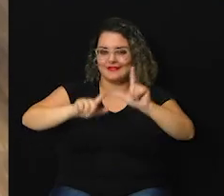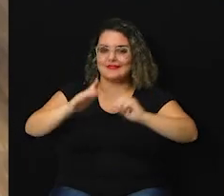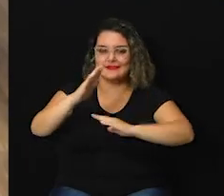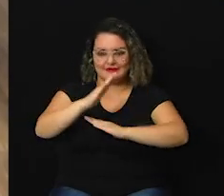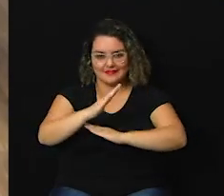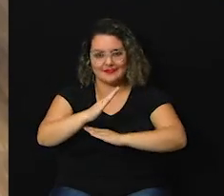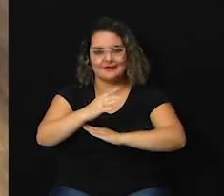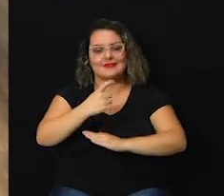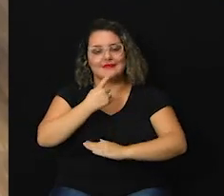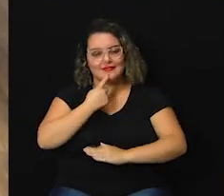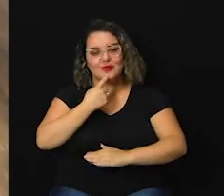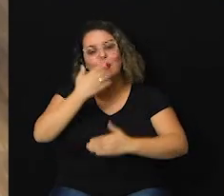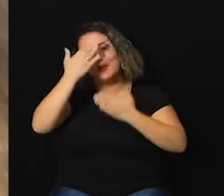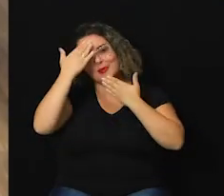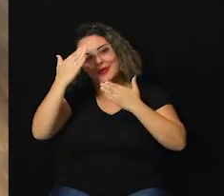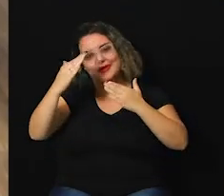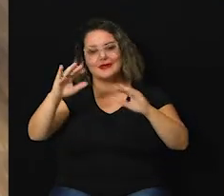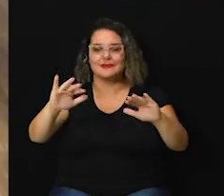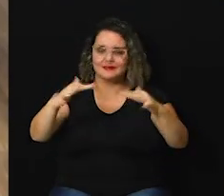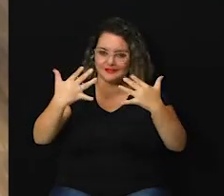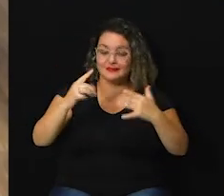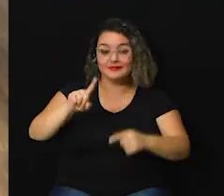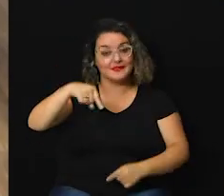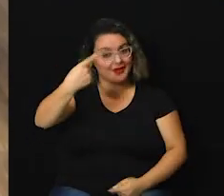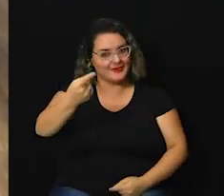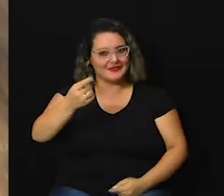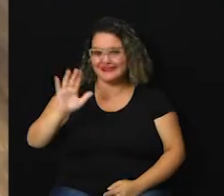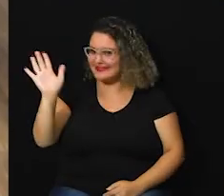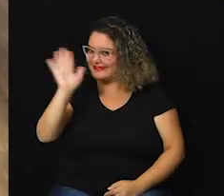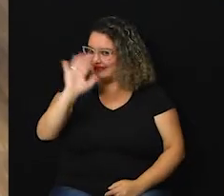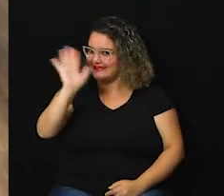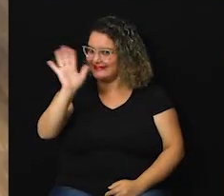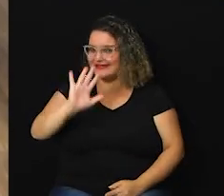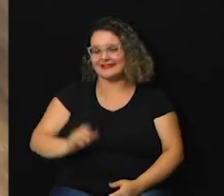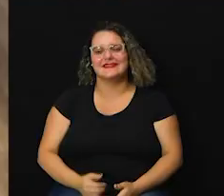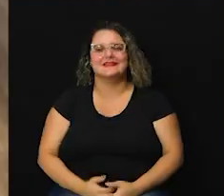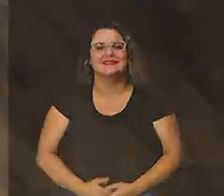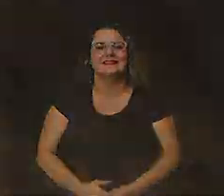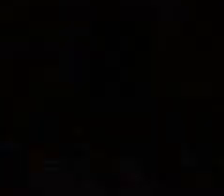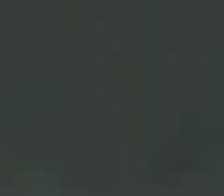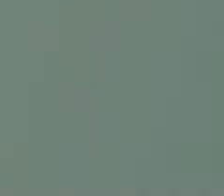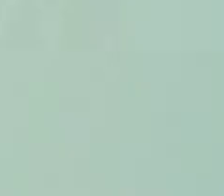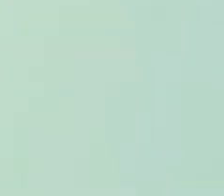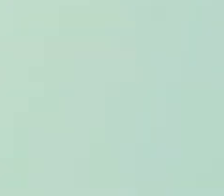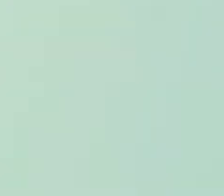aqui na TV Câmara Campinas. Muito obrigada pela sua companhia, te vejo na próxima edição. Tchau!